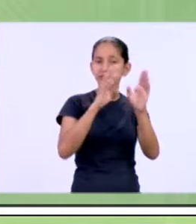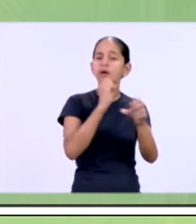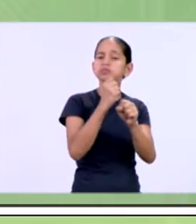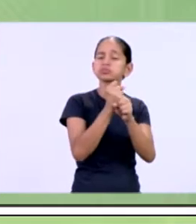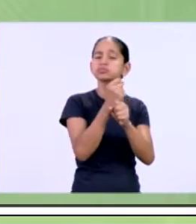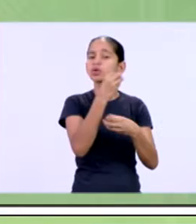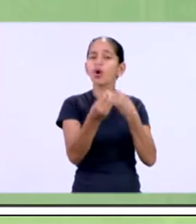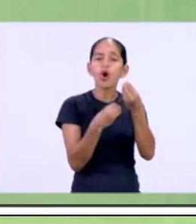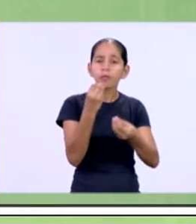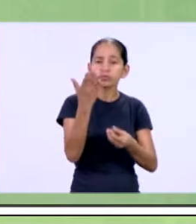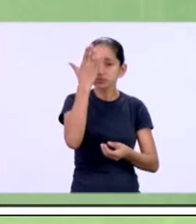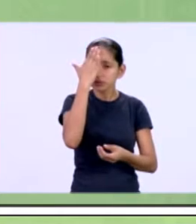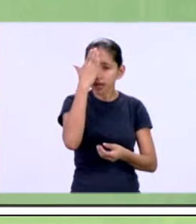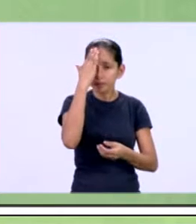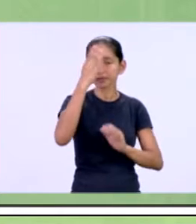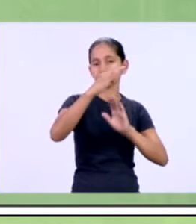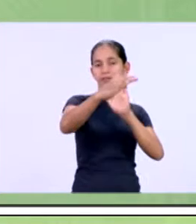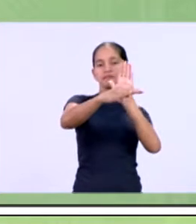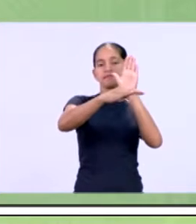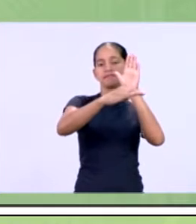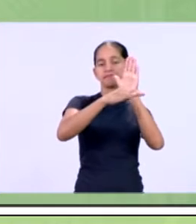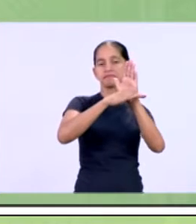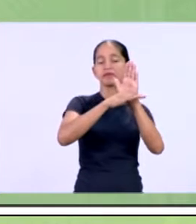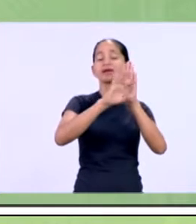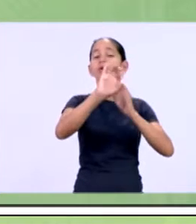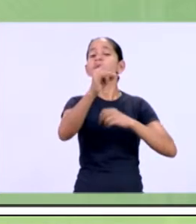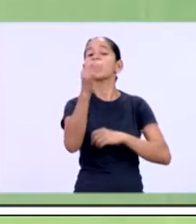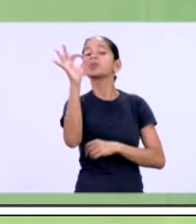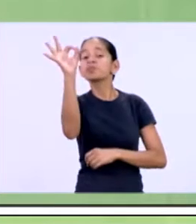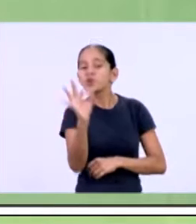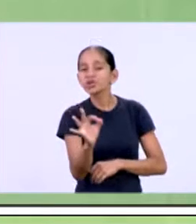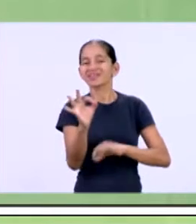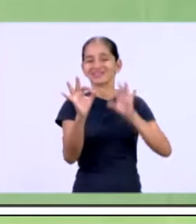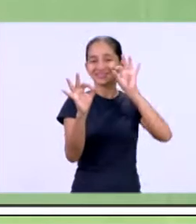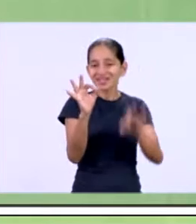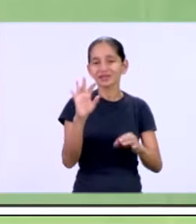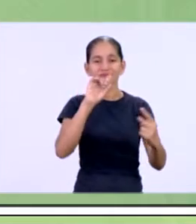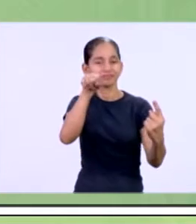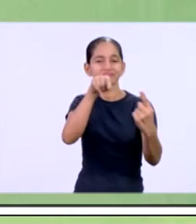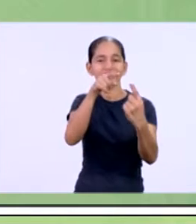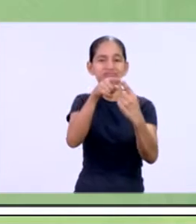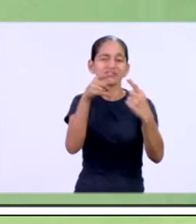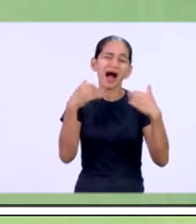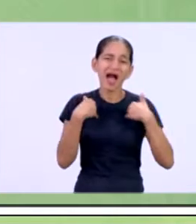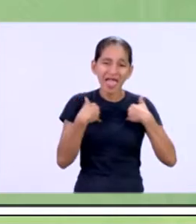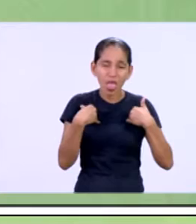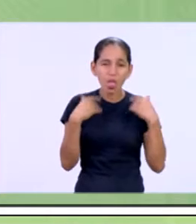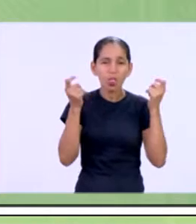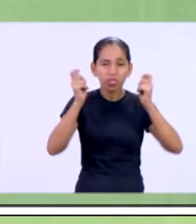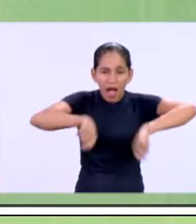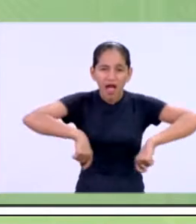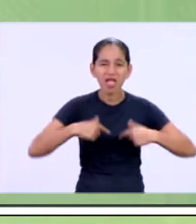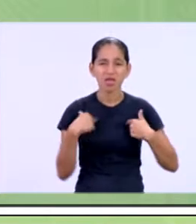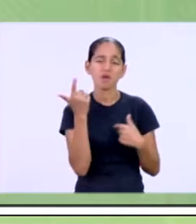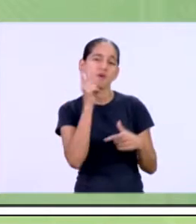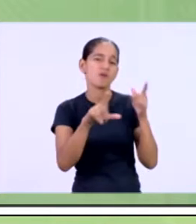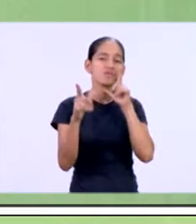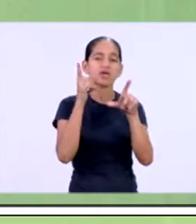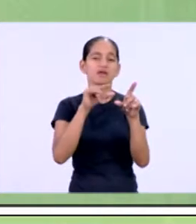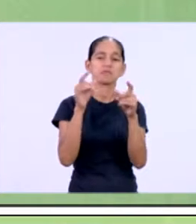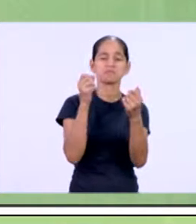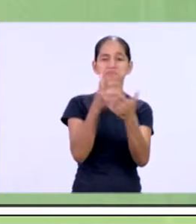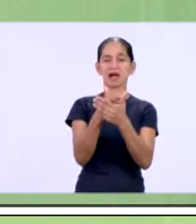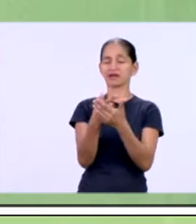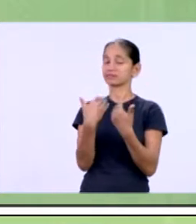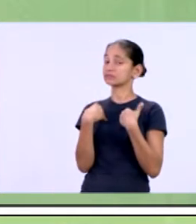alíquota. O fato gerador é a descrição do fato da vida que ao se tornar realidade, gera